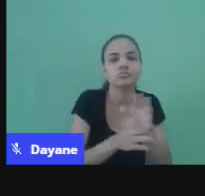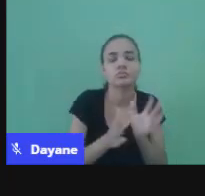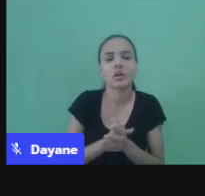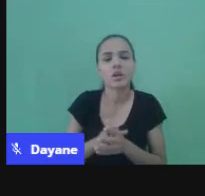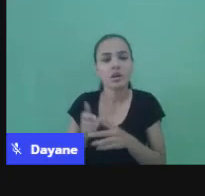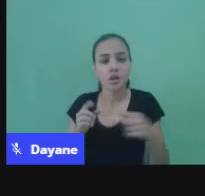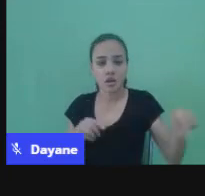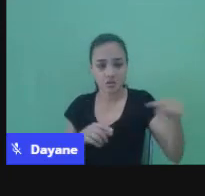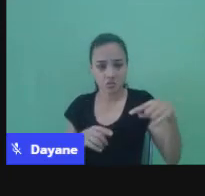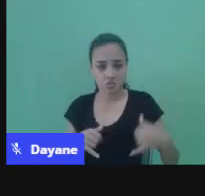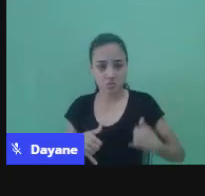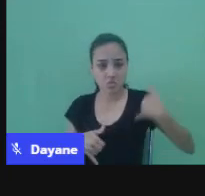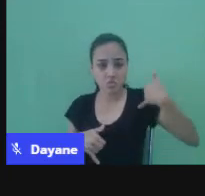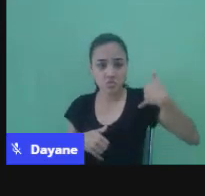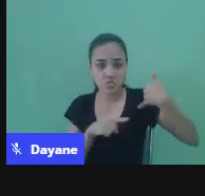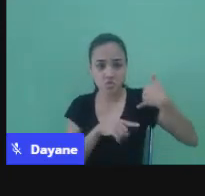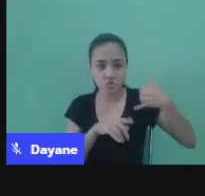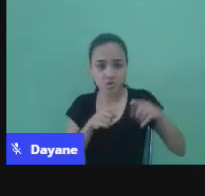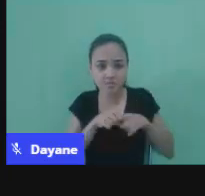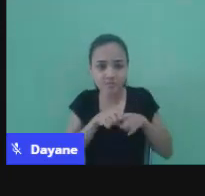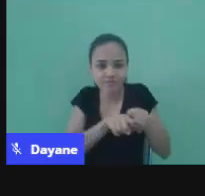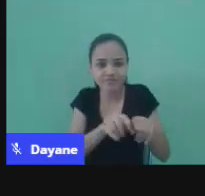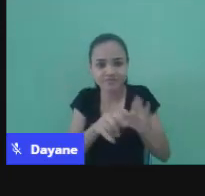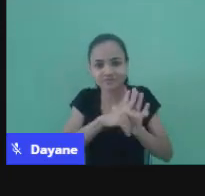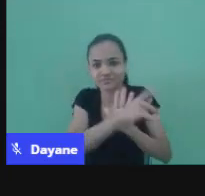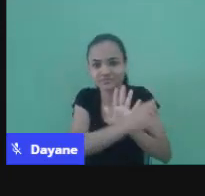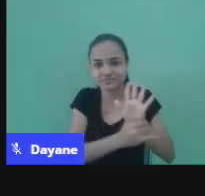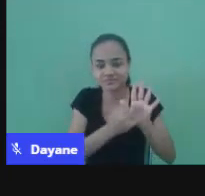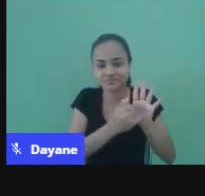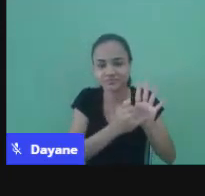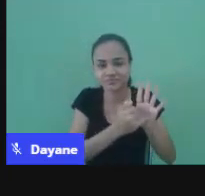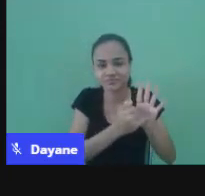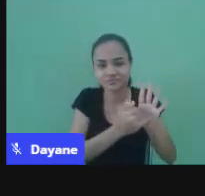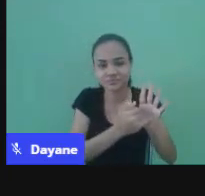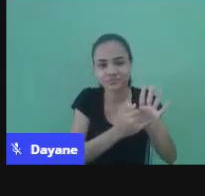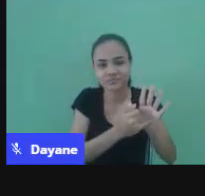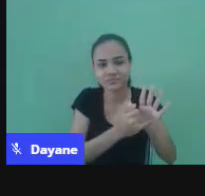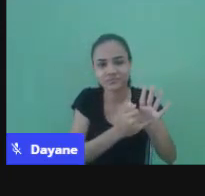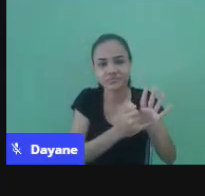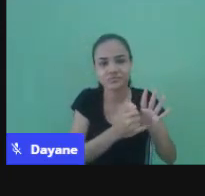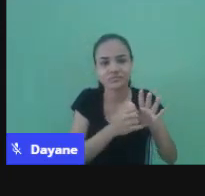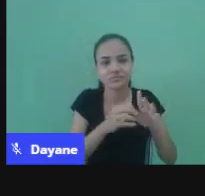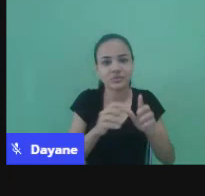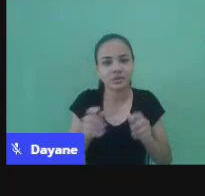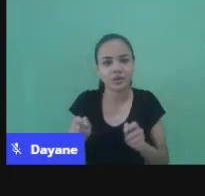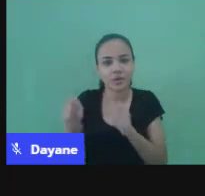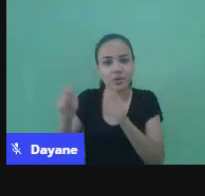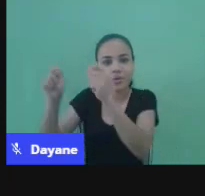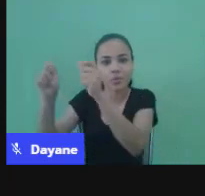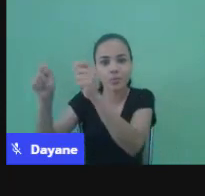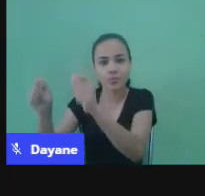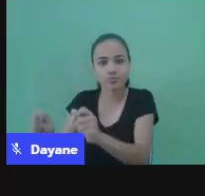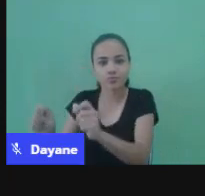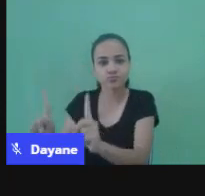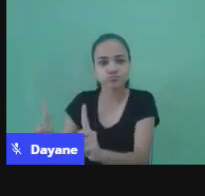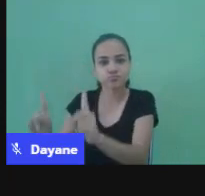outdoor na rodovia para mostrar que eles trabalham na proteção